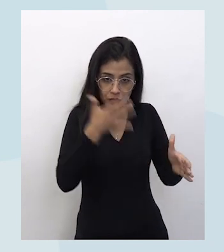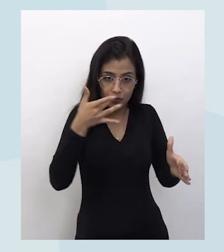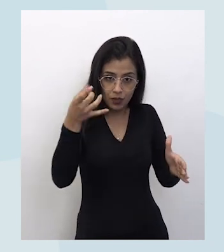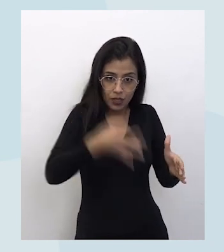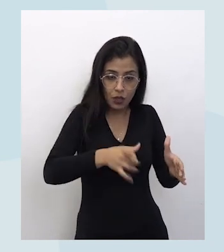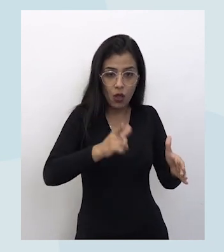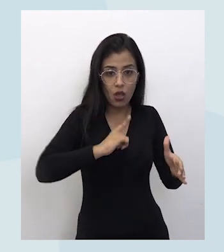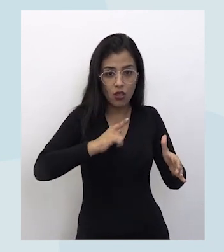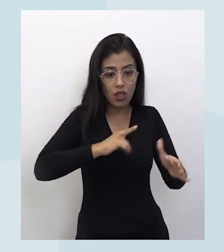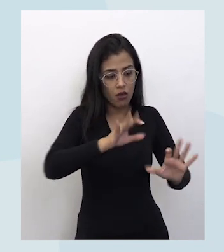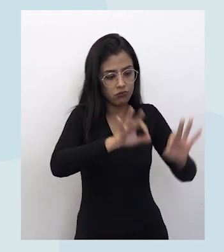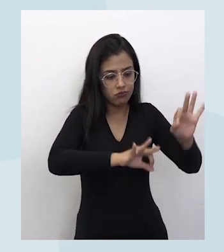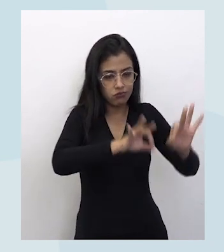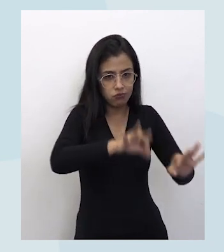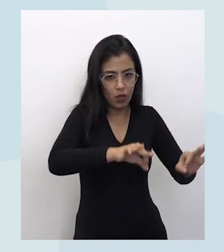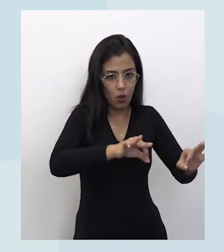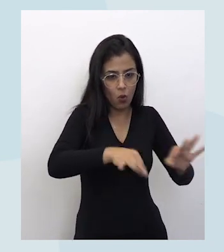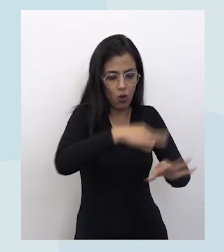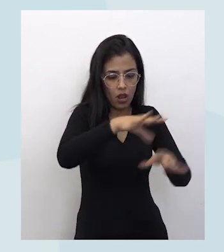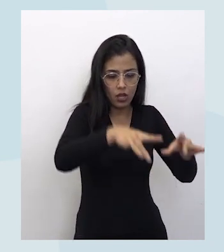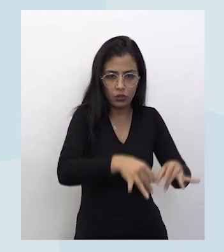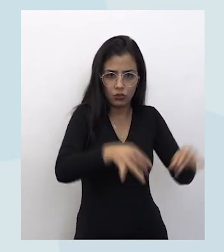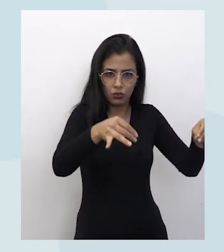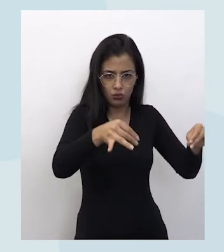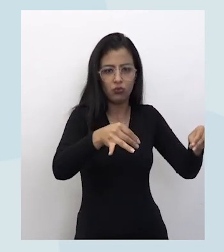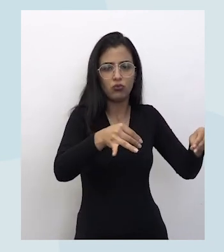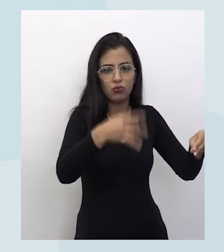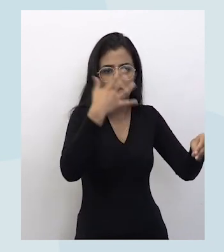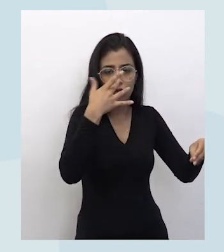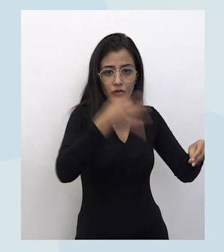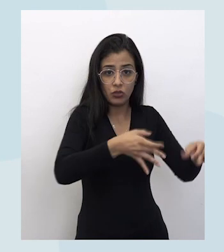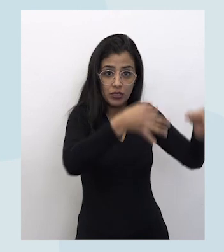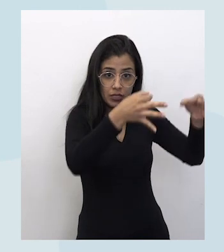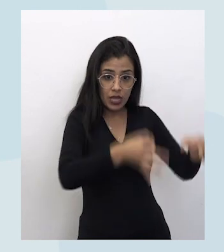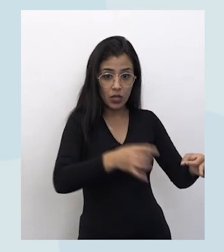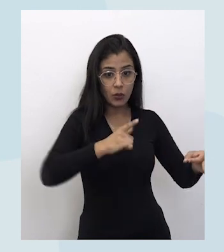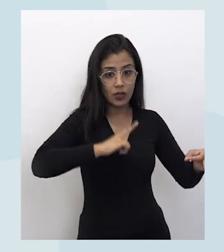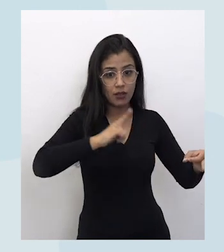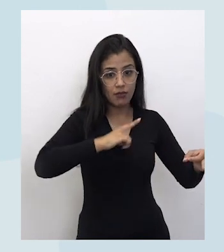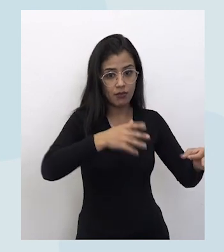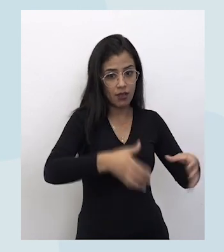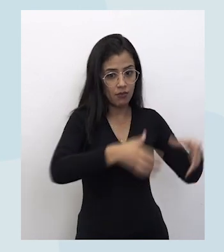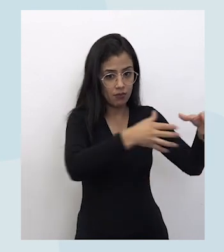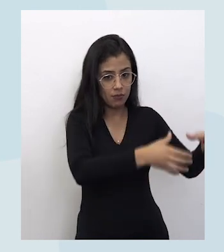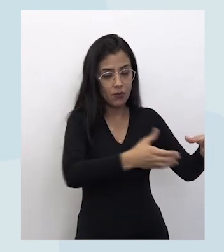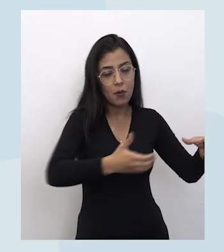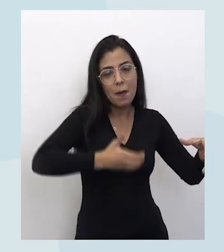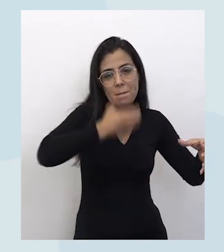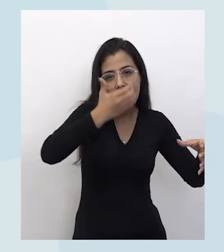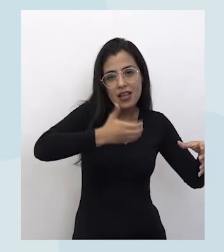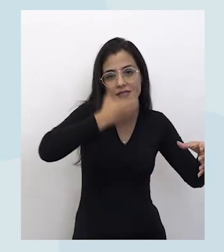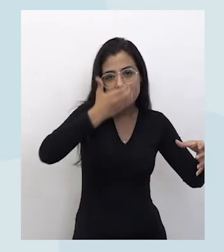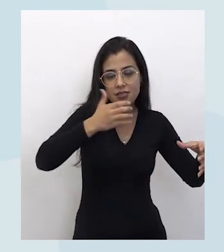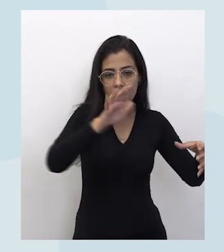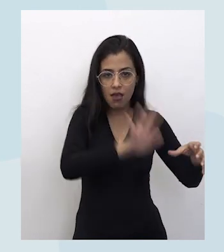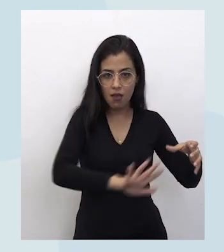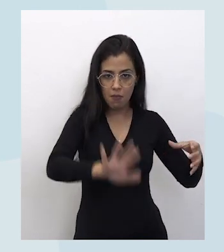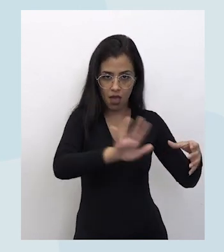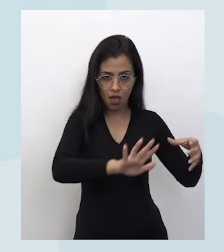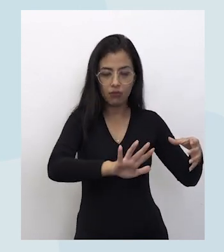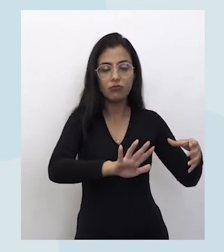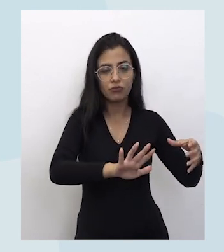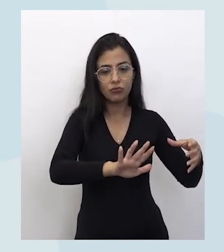já tem lá a imagem que seria um lixo apropriado, que tem na frente aí uma maçã, né? Um desenho de uma maçã, uma imagem.